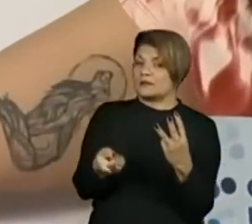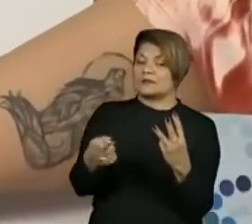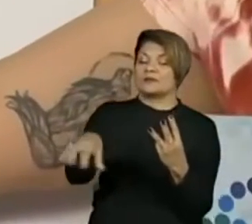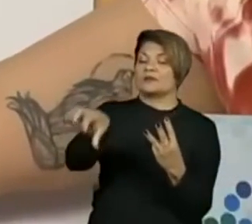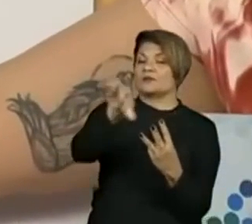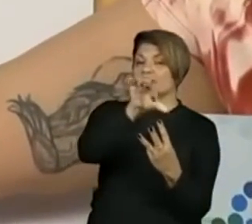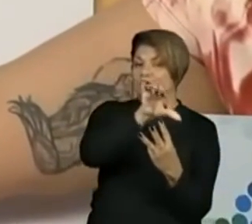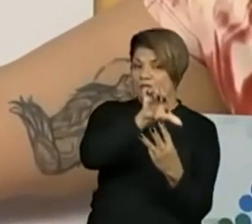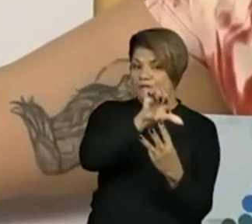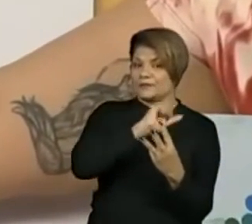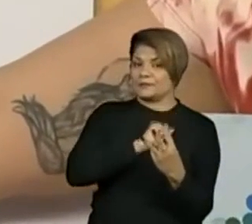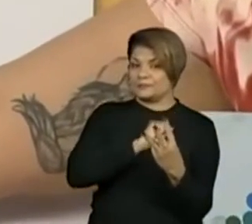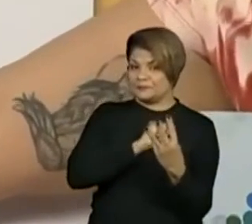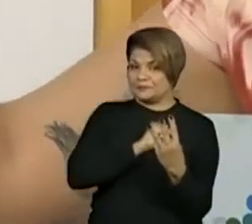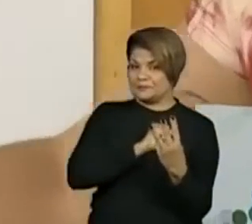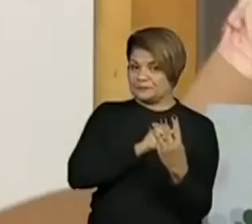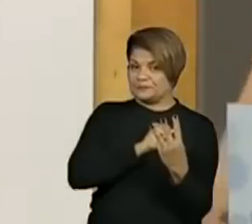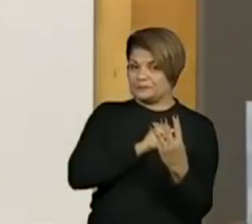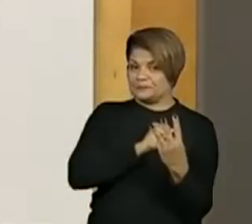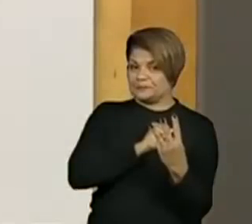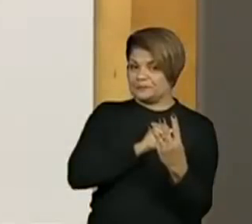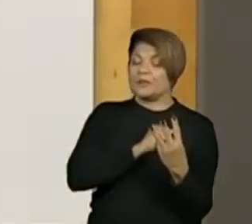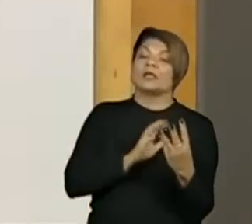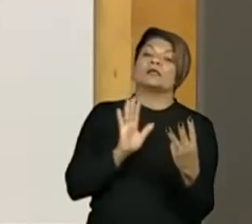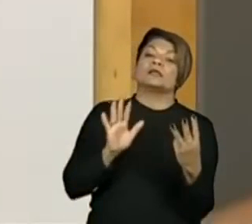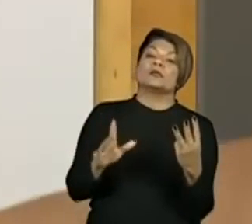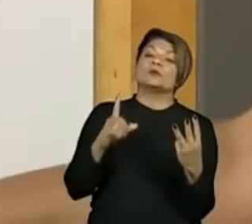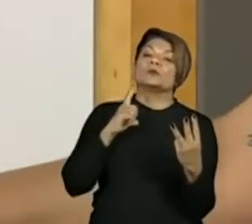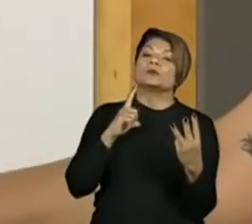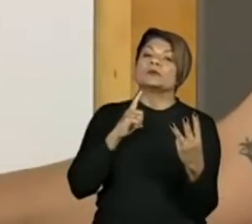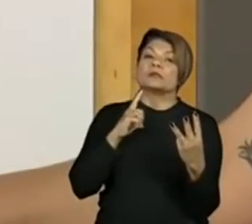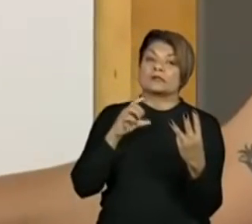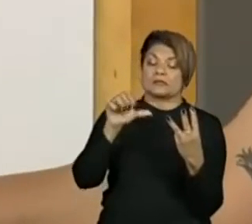em 9. Então a gente tem o número